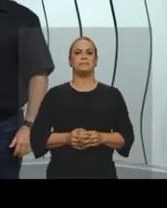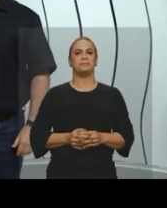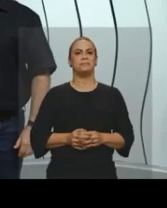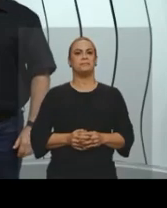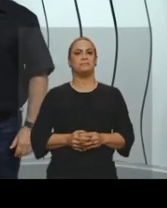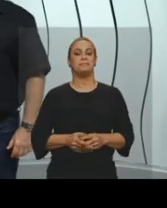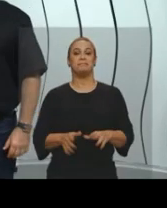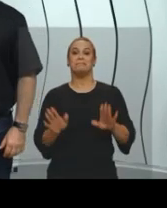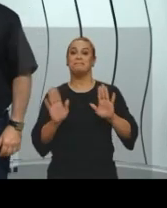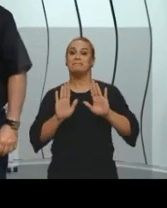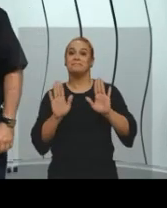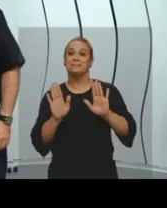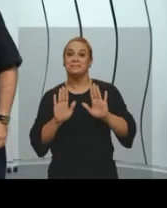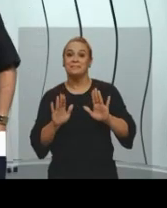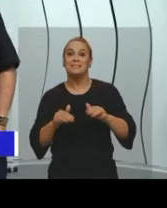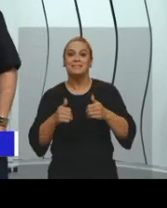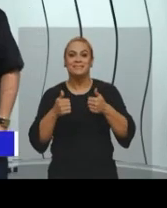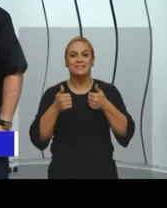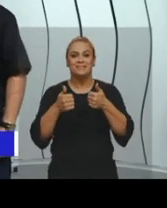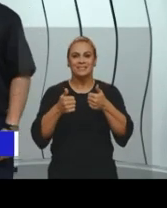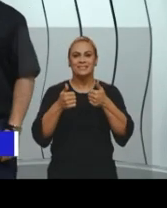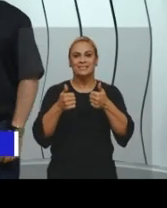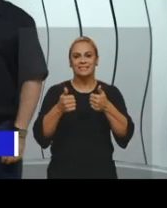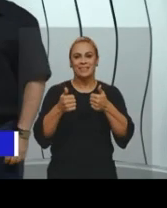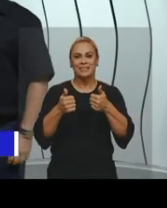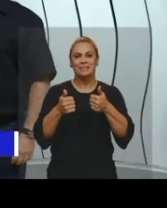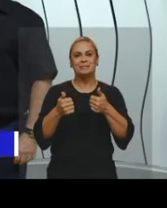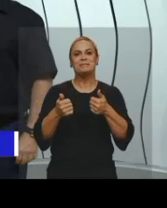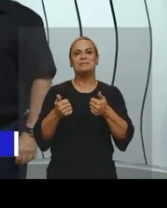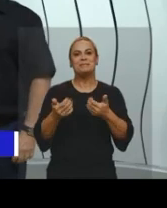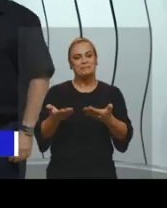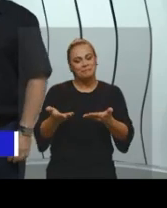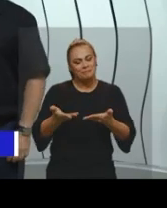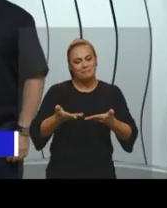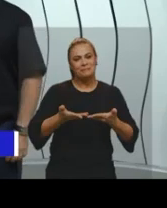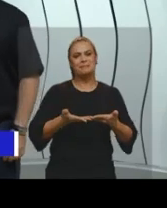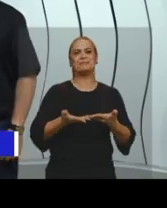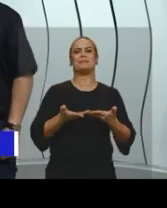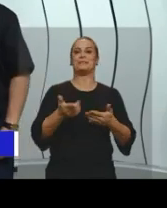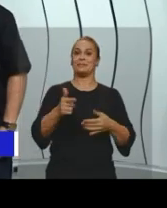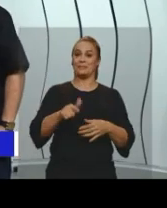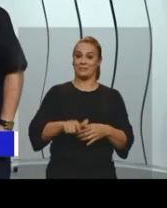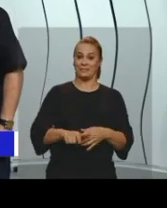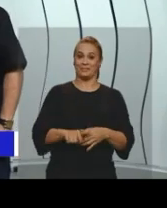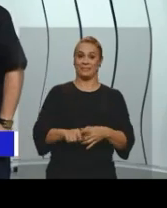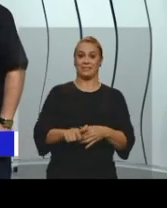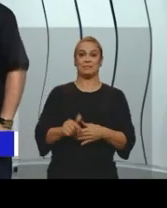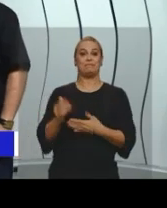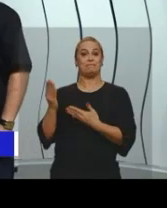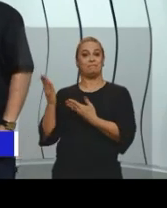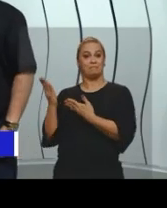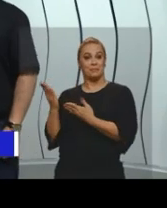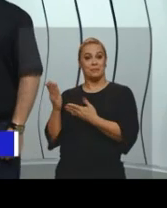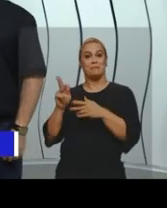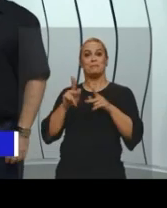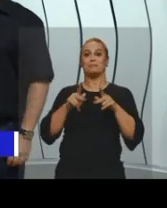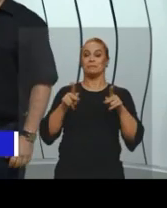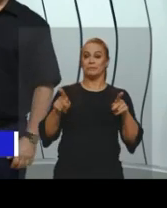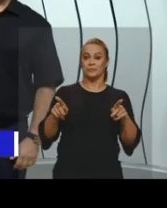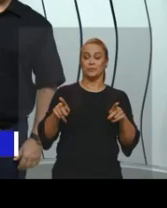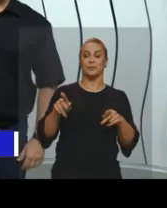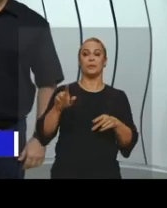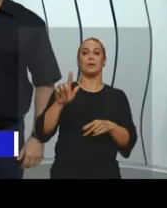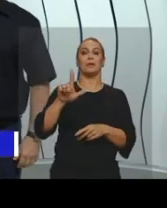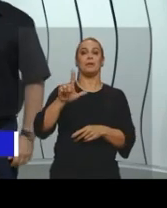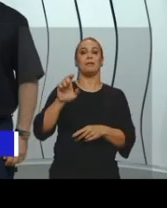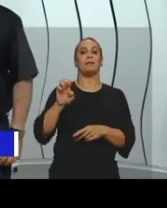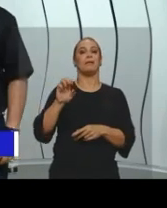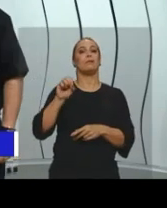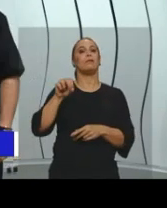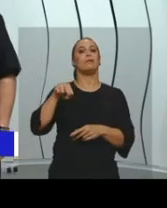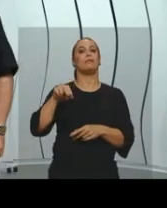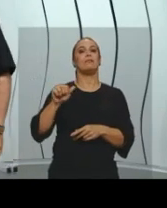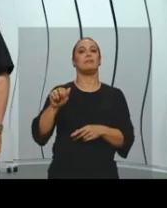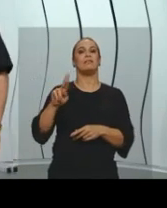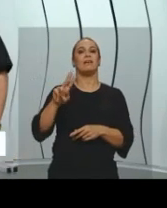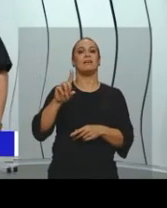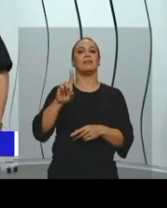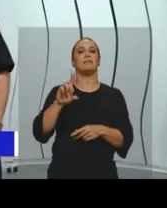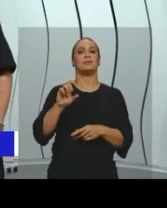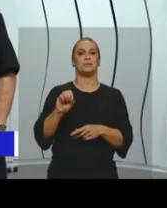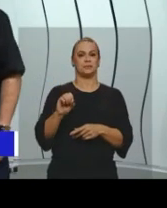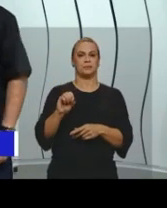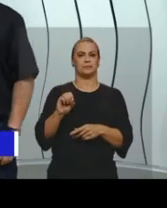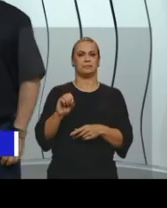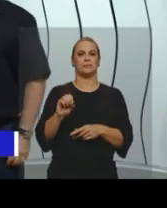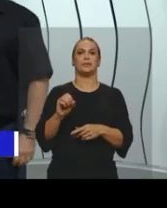Olá pessoal, tudo bem? Bem-vindos mais uma vez. Eu sou o professor Leonardo Greco e nós vamos continuar nossa análise para o nosso